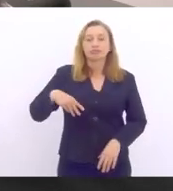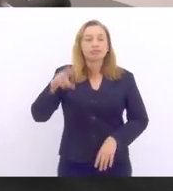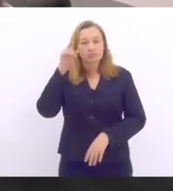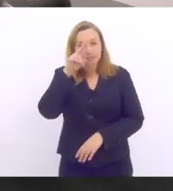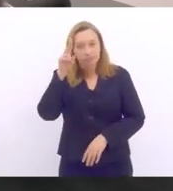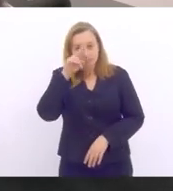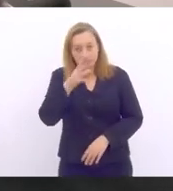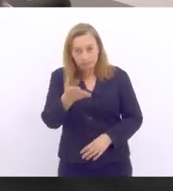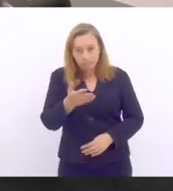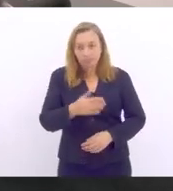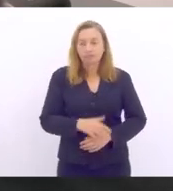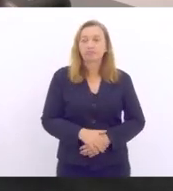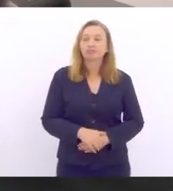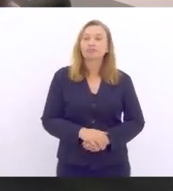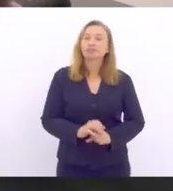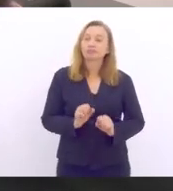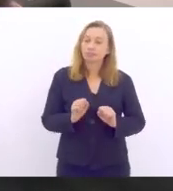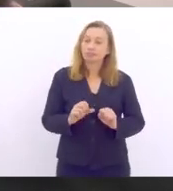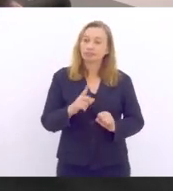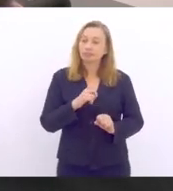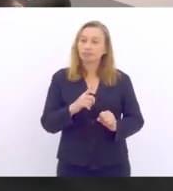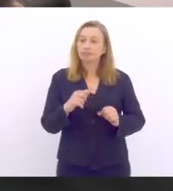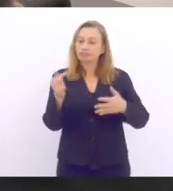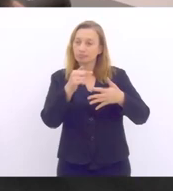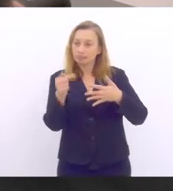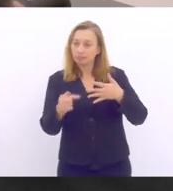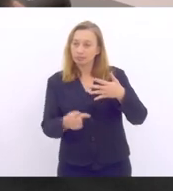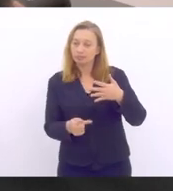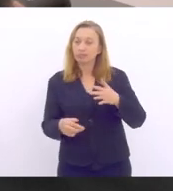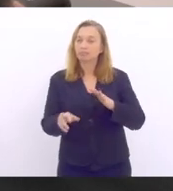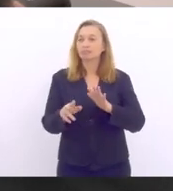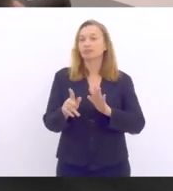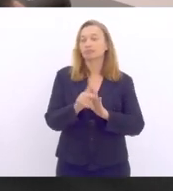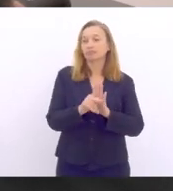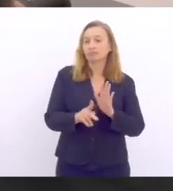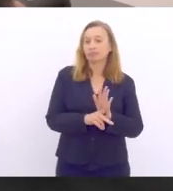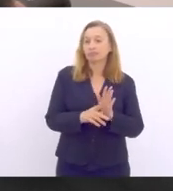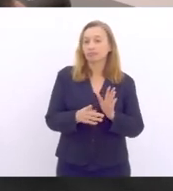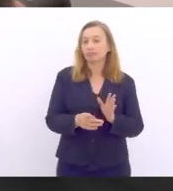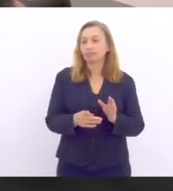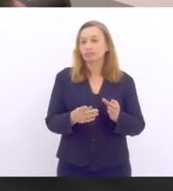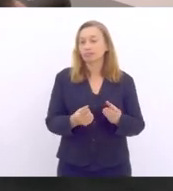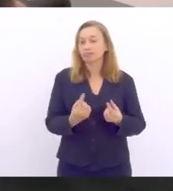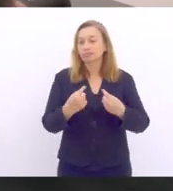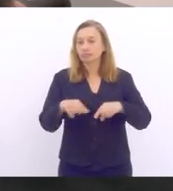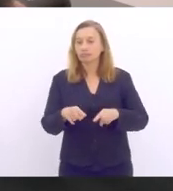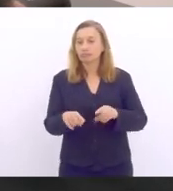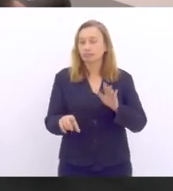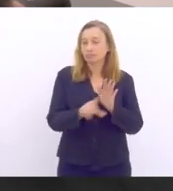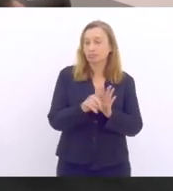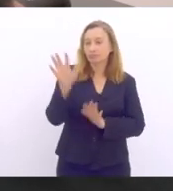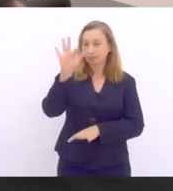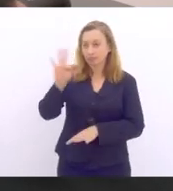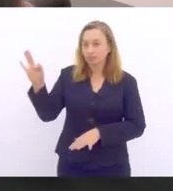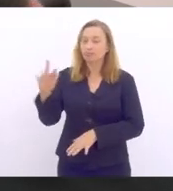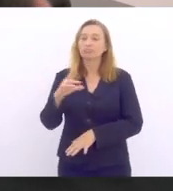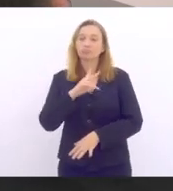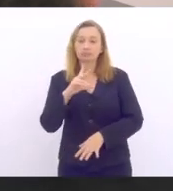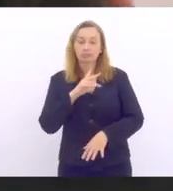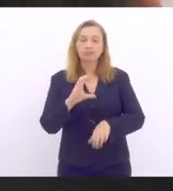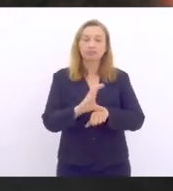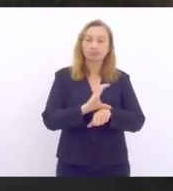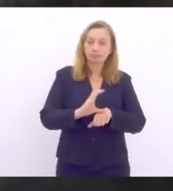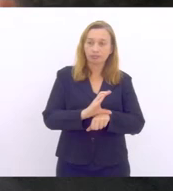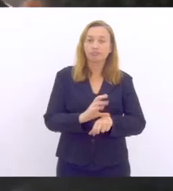isso, pode haver pontos no projeto que se choquem com a legislação federal e com a própria Constituição, e